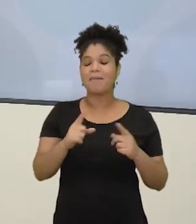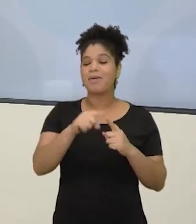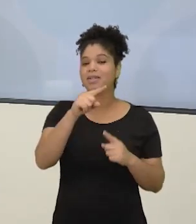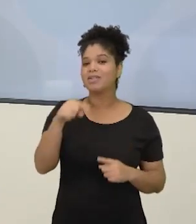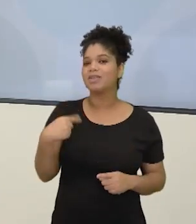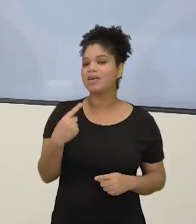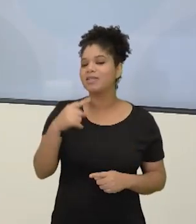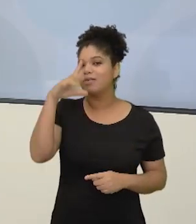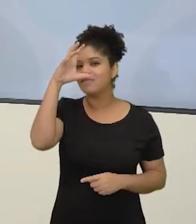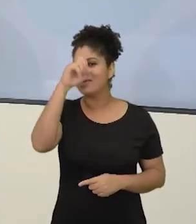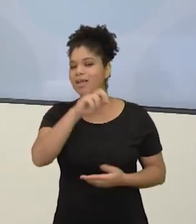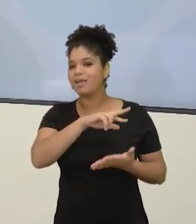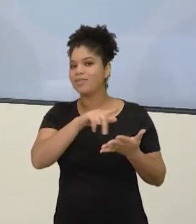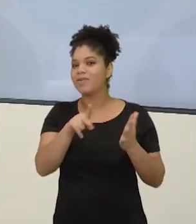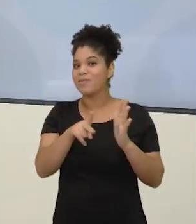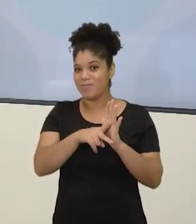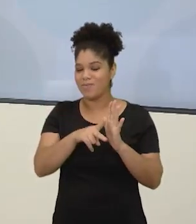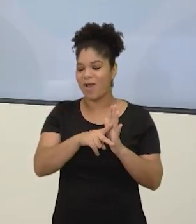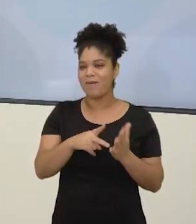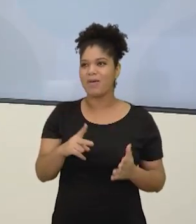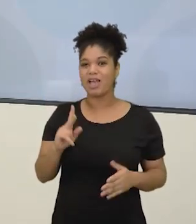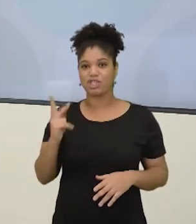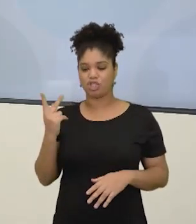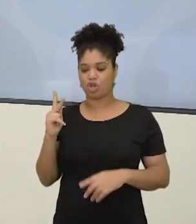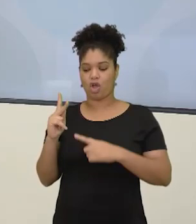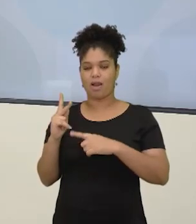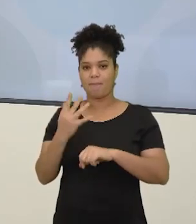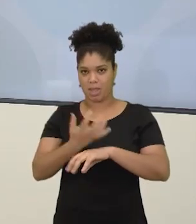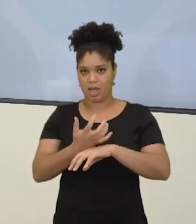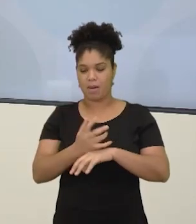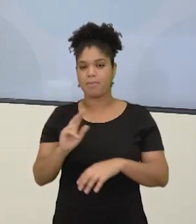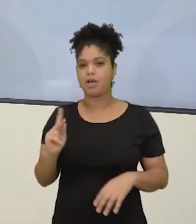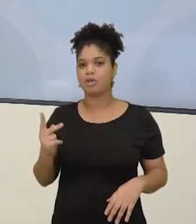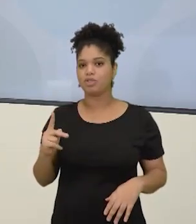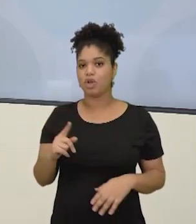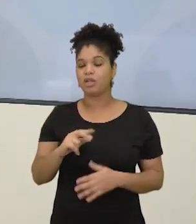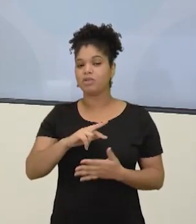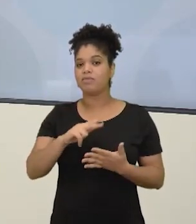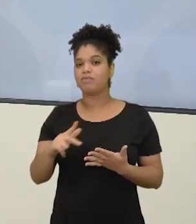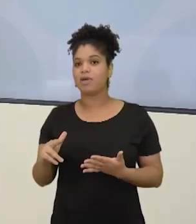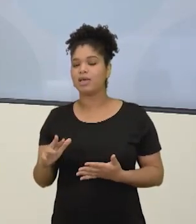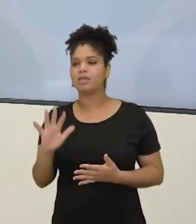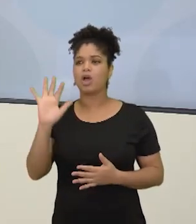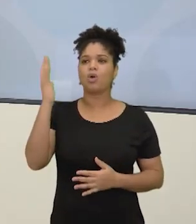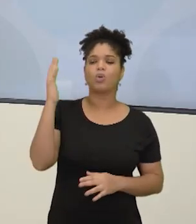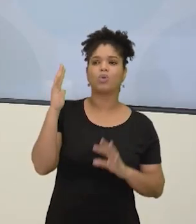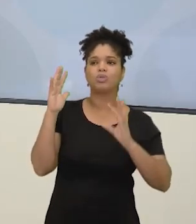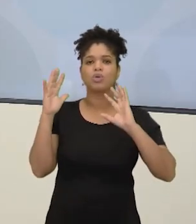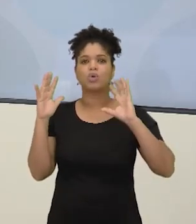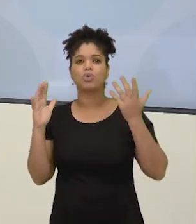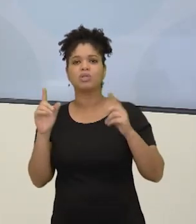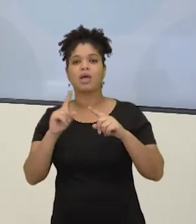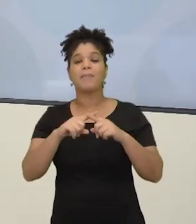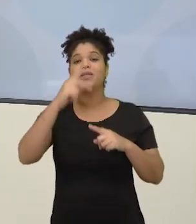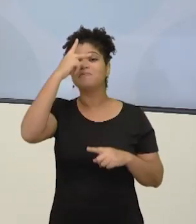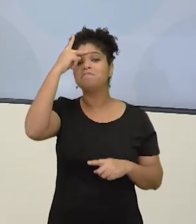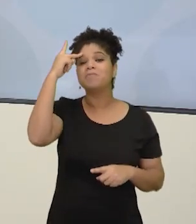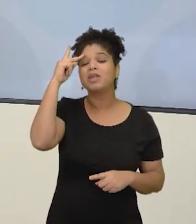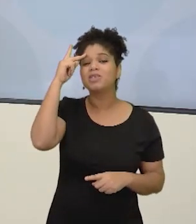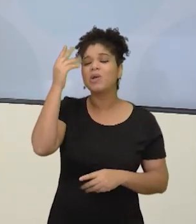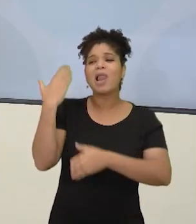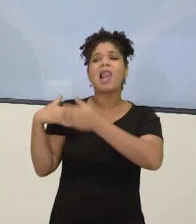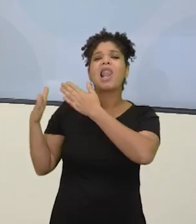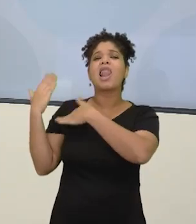história as ações, vamos dizer assim, factuais, os fatos, né? Mas como é que as pessoas pensavam, o que as